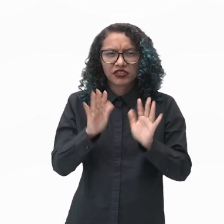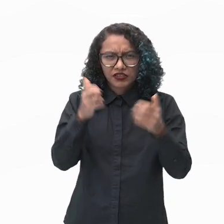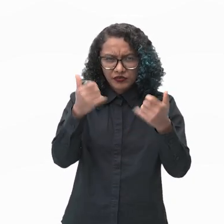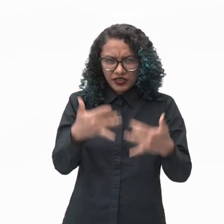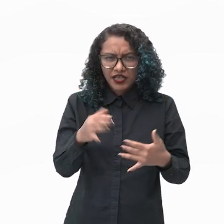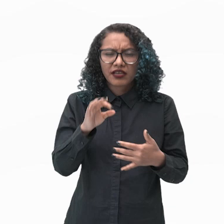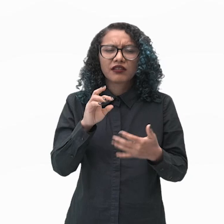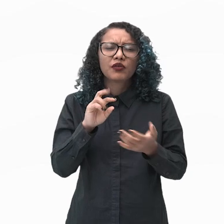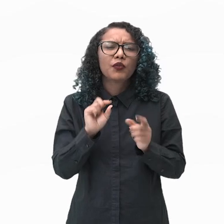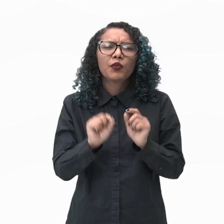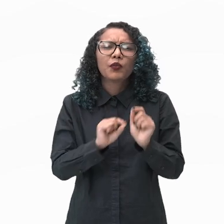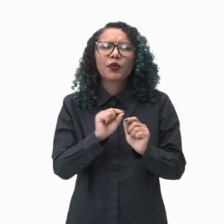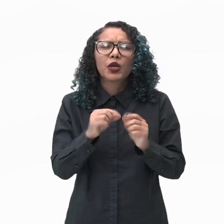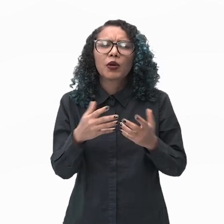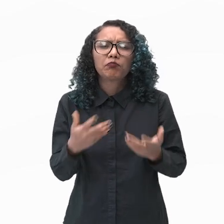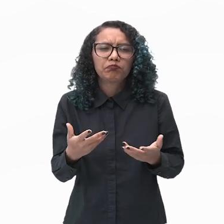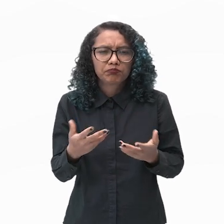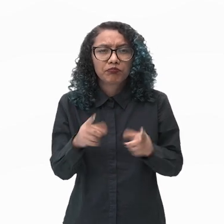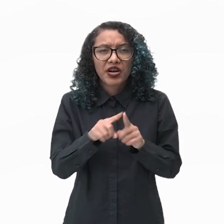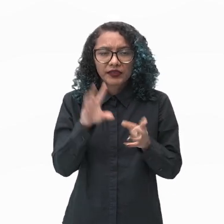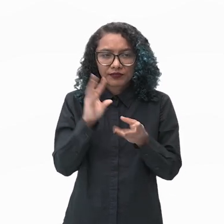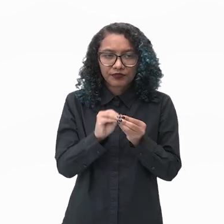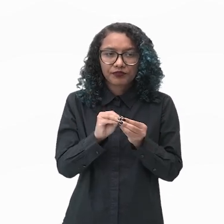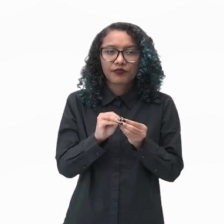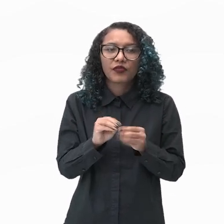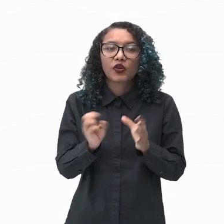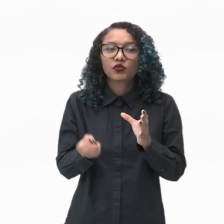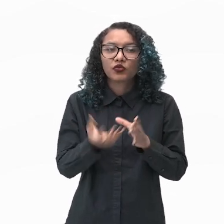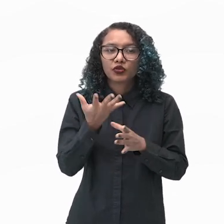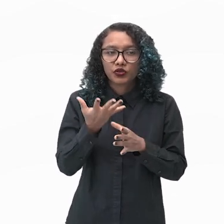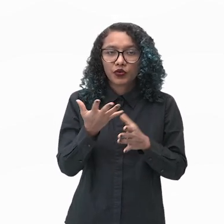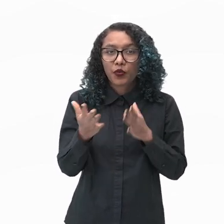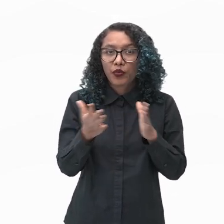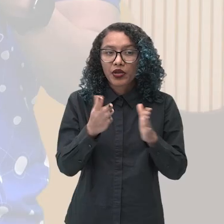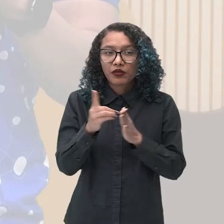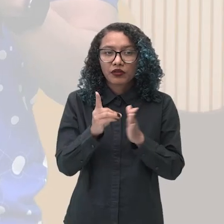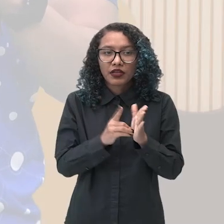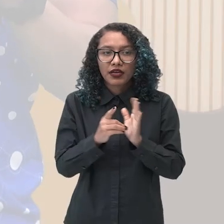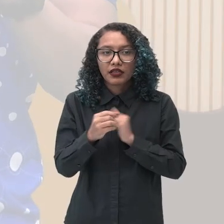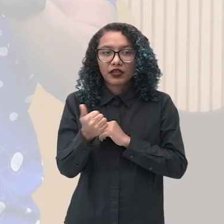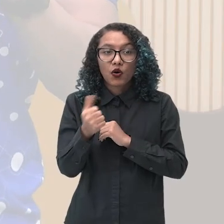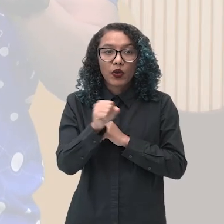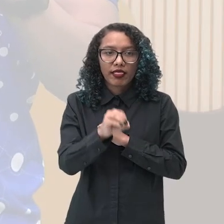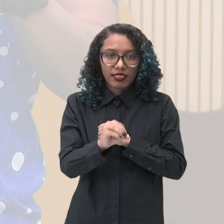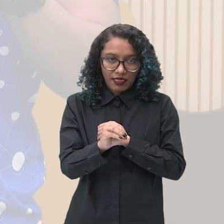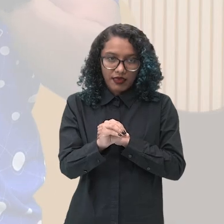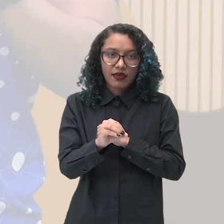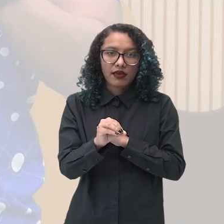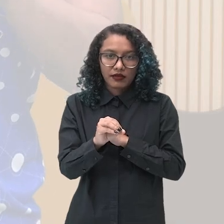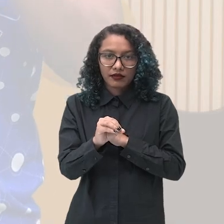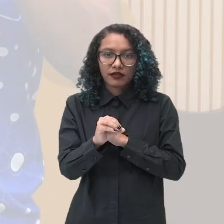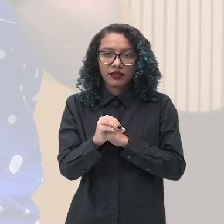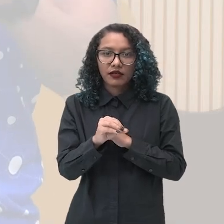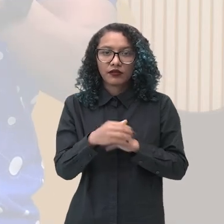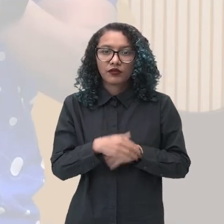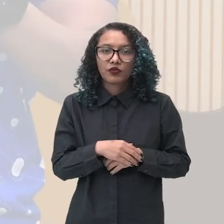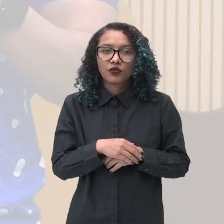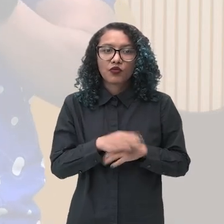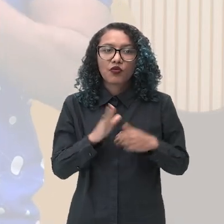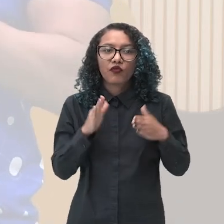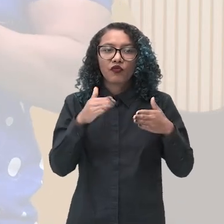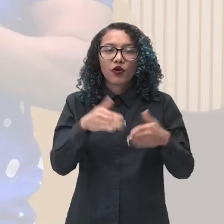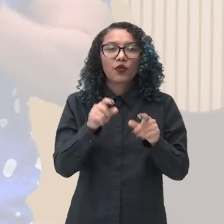aqui. O movimento diretas já, ele surgiu ali na década de 80, em resposta ali ao